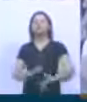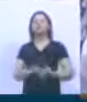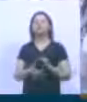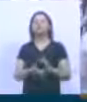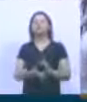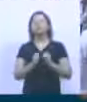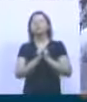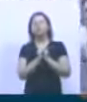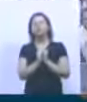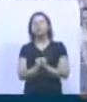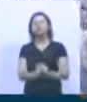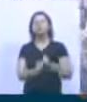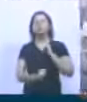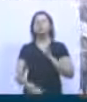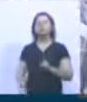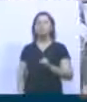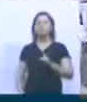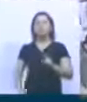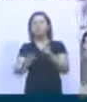estás, comigo